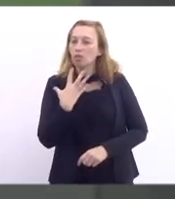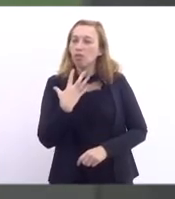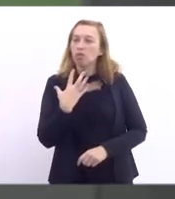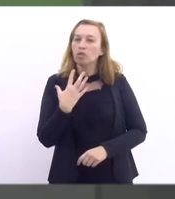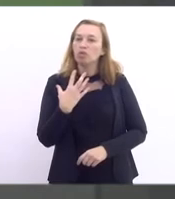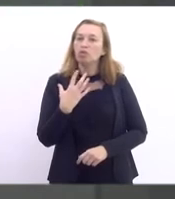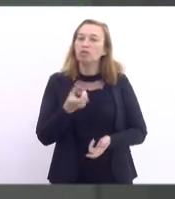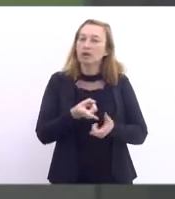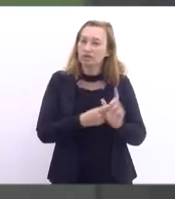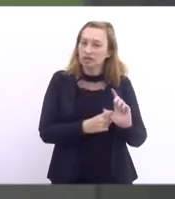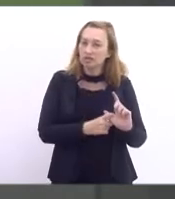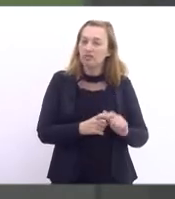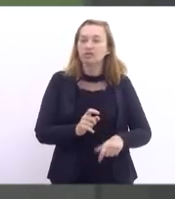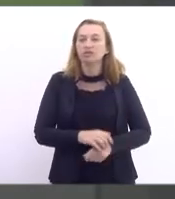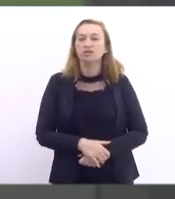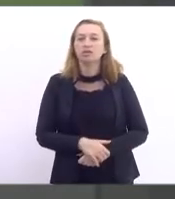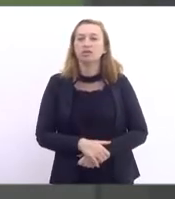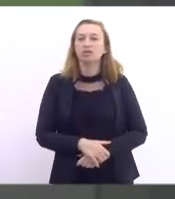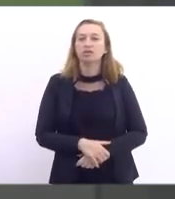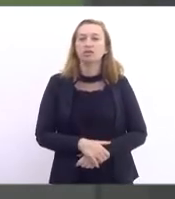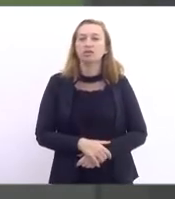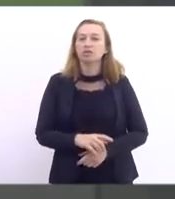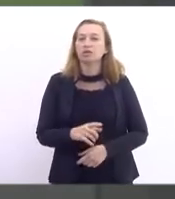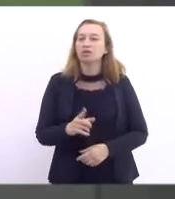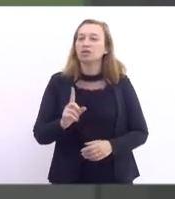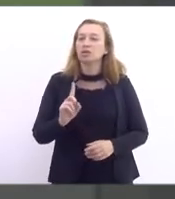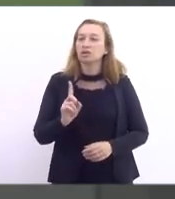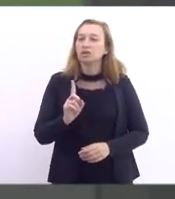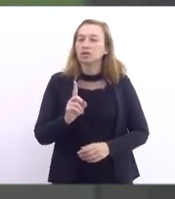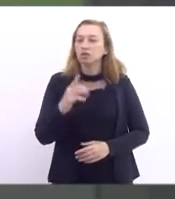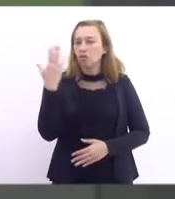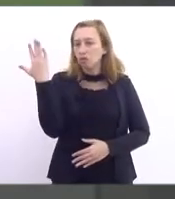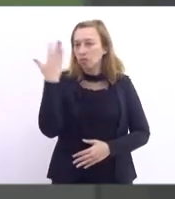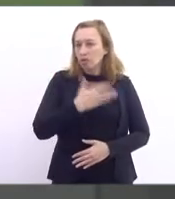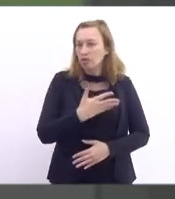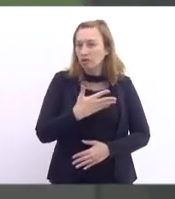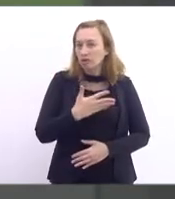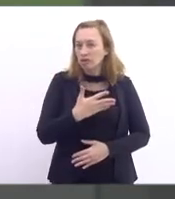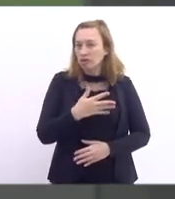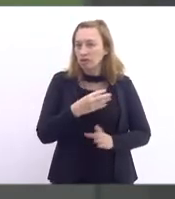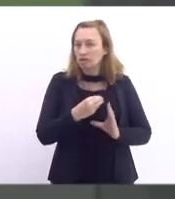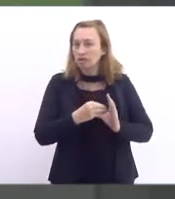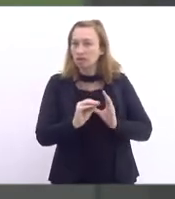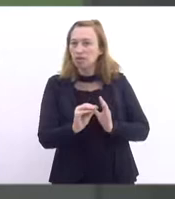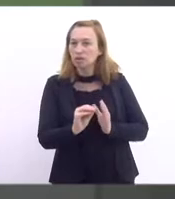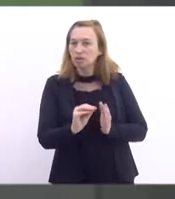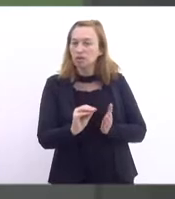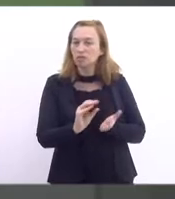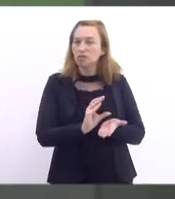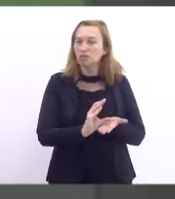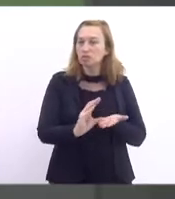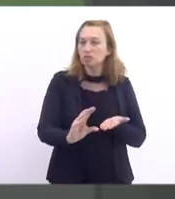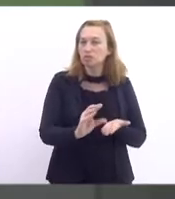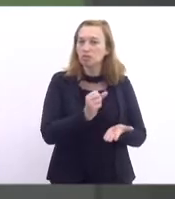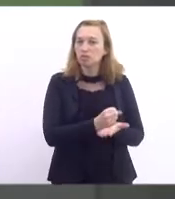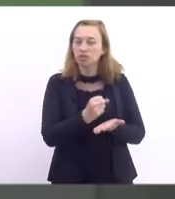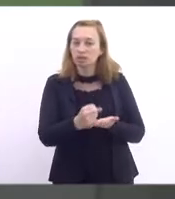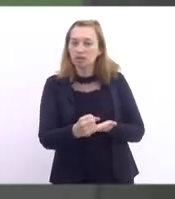o endividamento né é Não comprovação da aplicação dos recursos na finalidade contratada